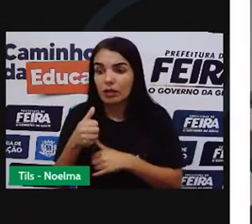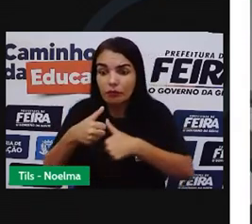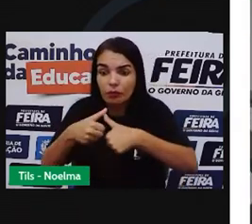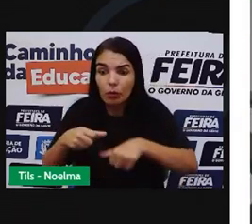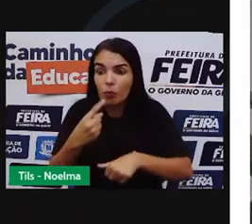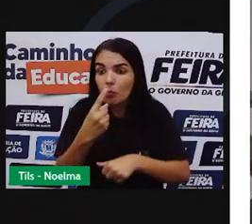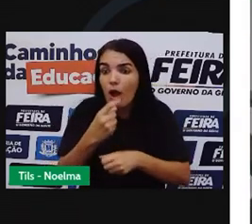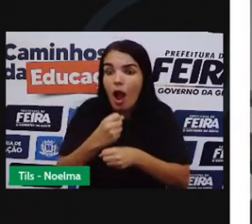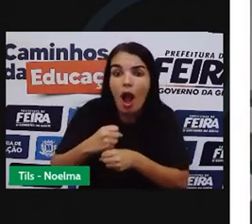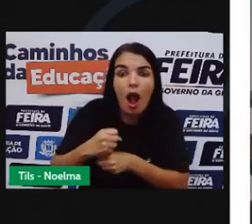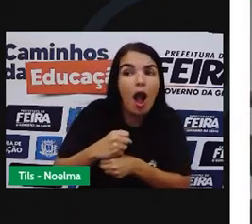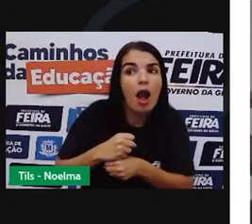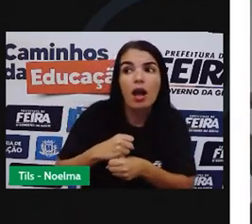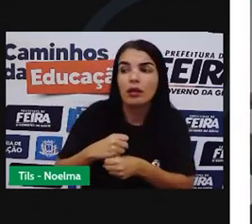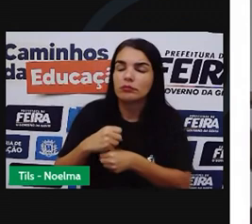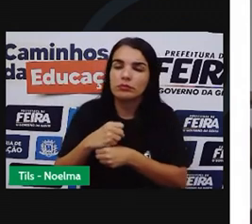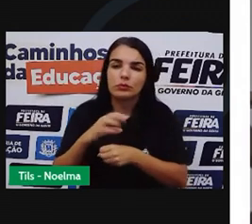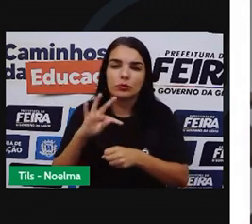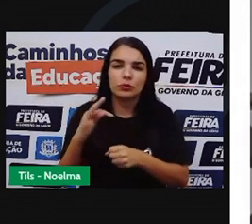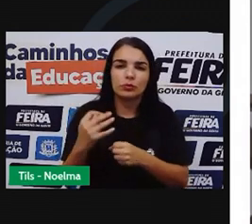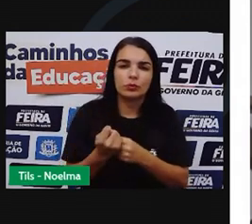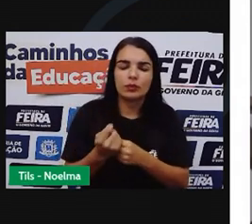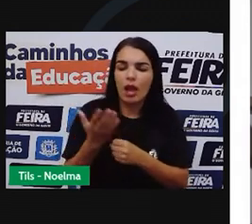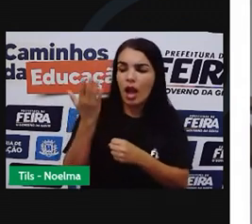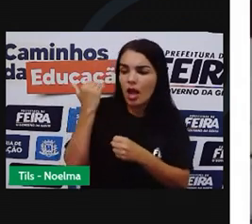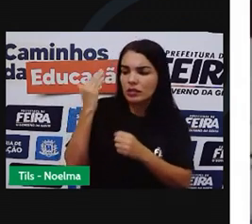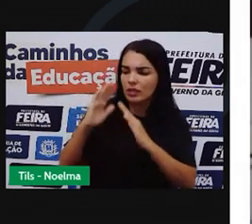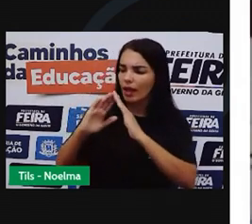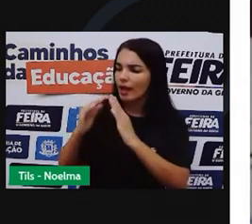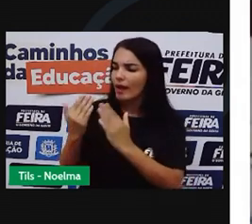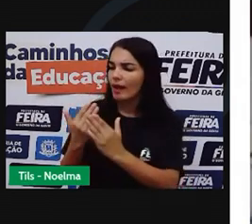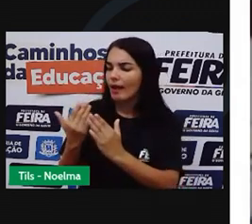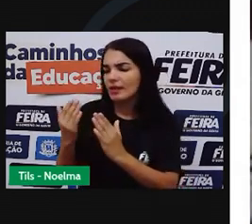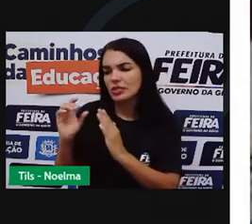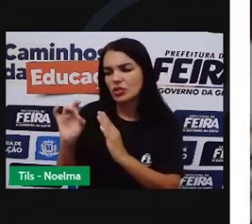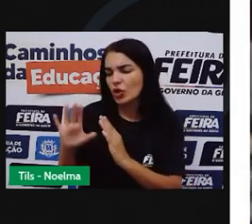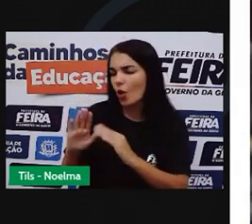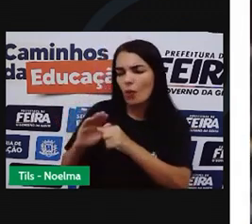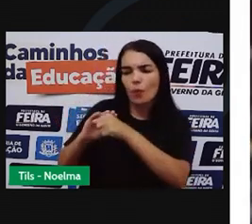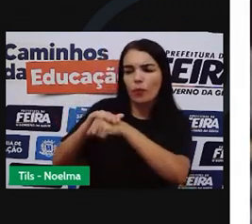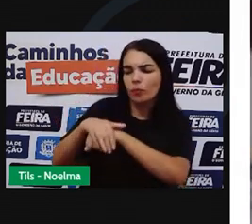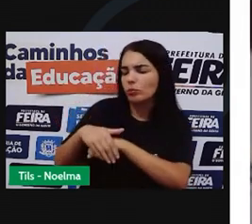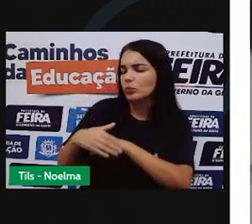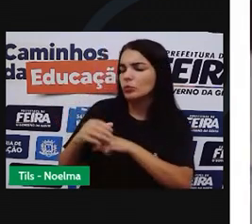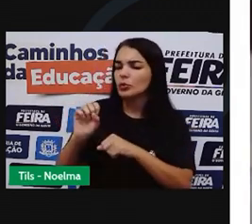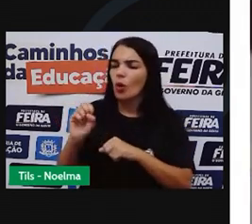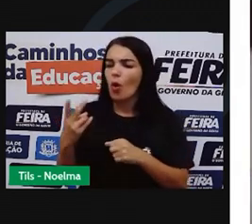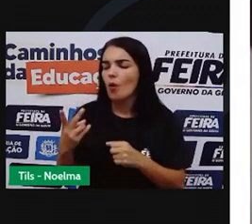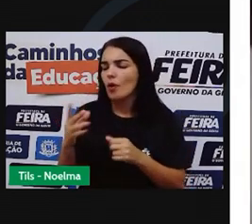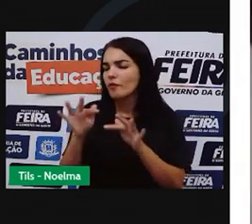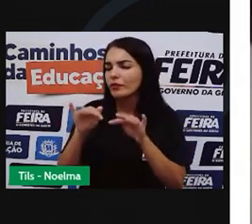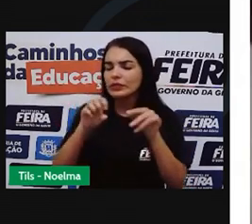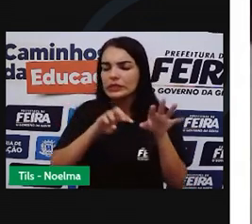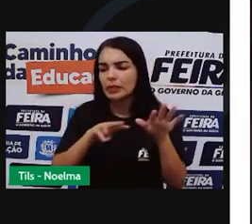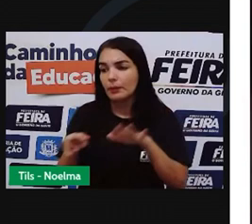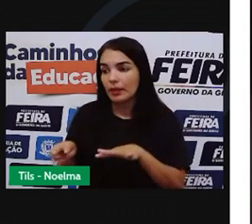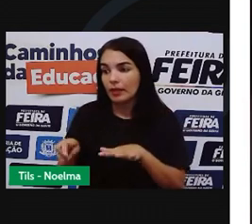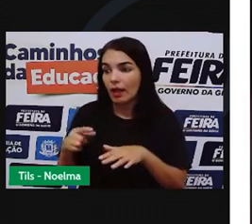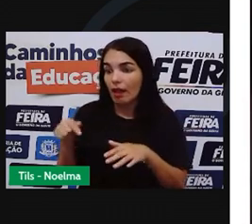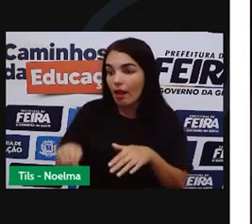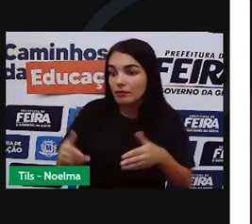inteiro. Se antes a casa era nosso refúgio às noites e fins de semana, neste ano virou o